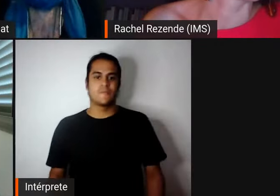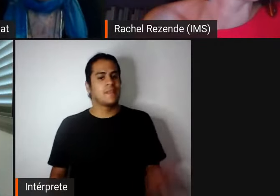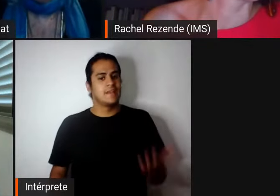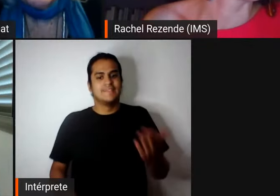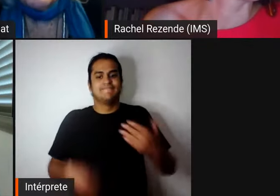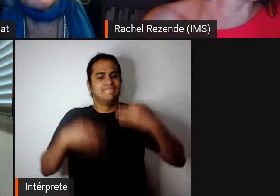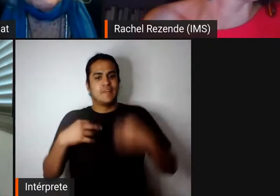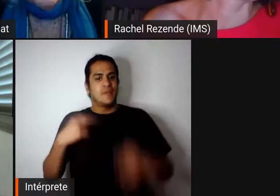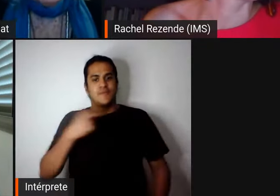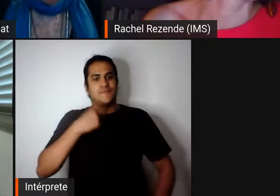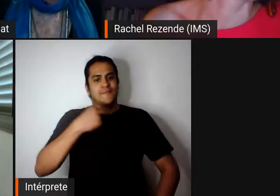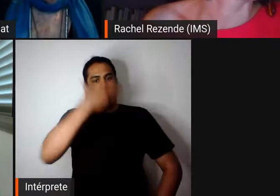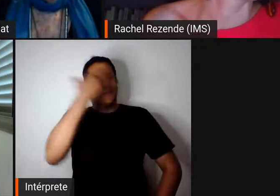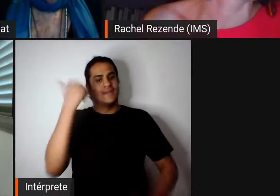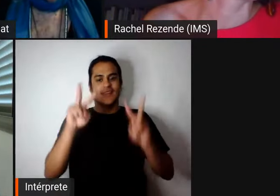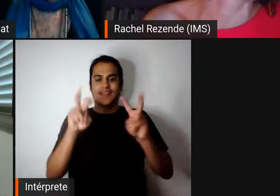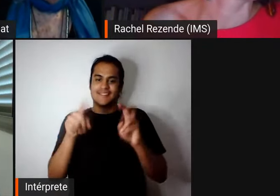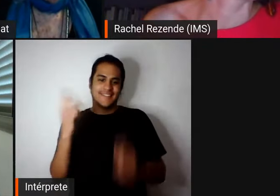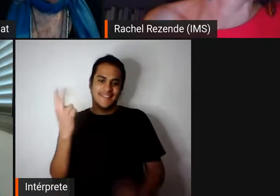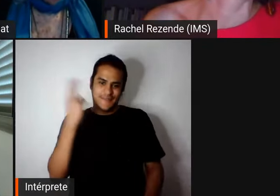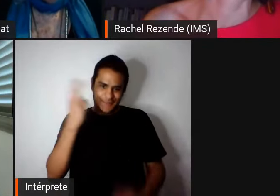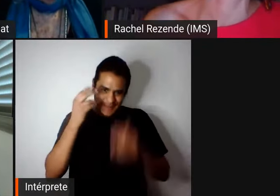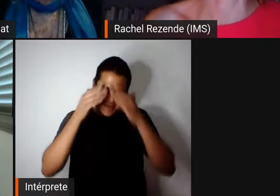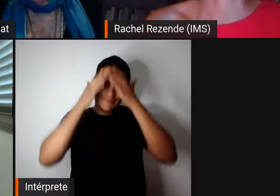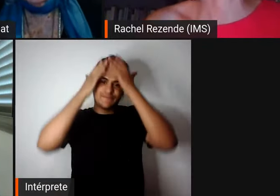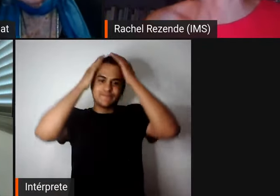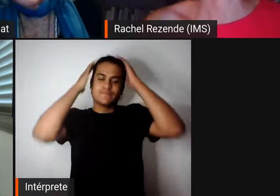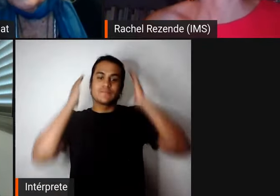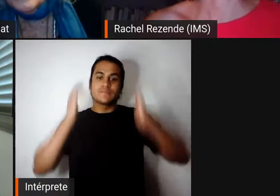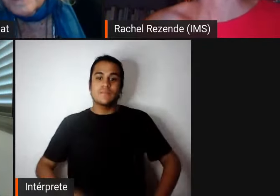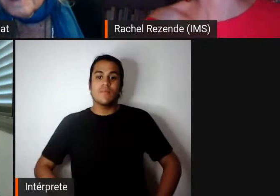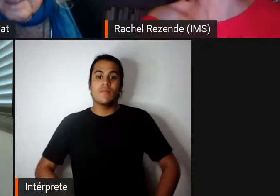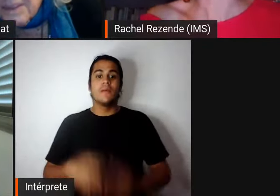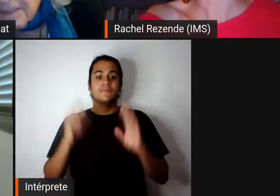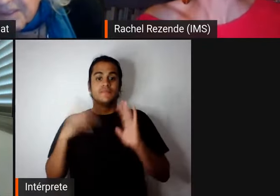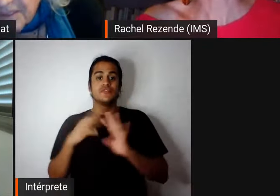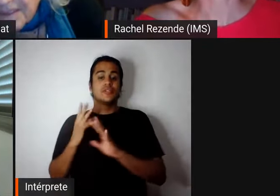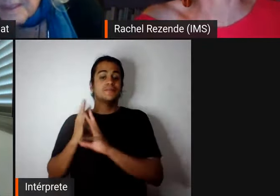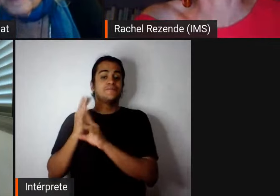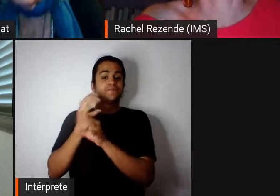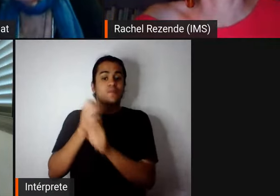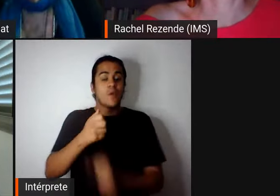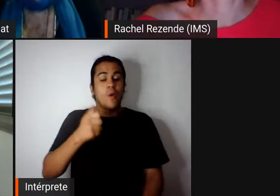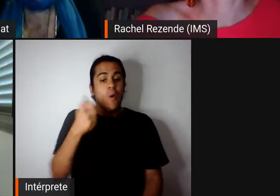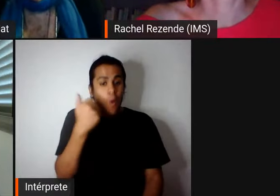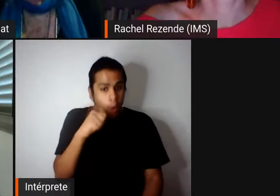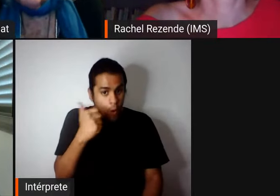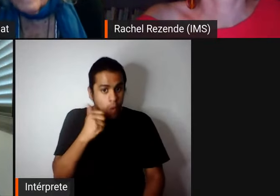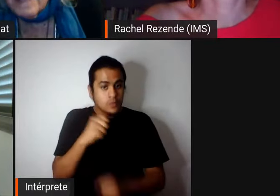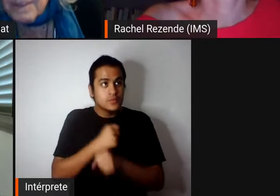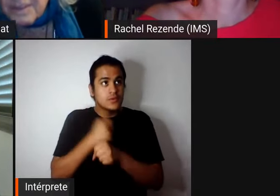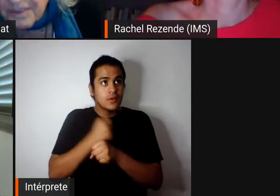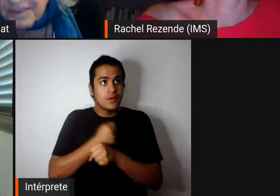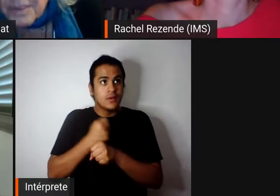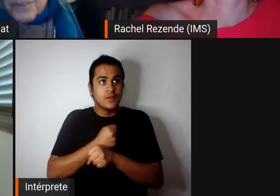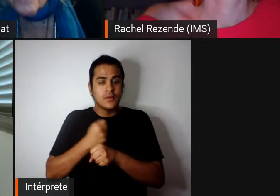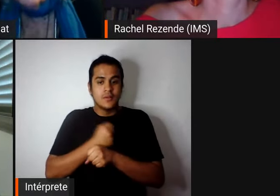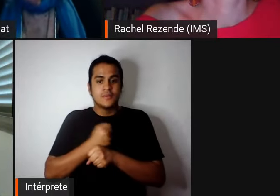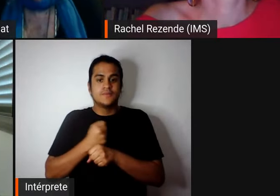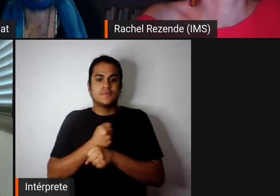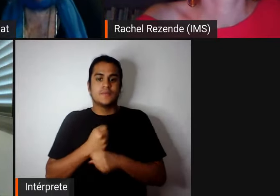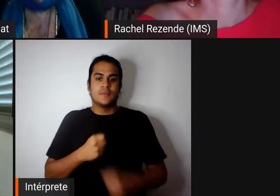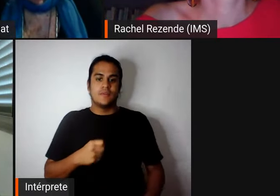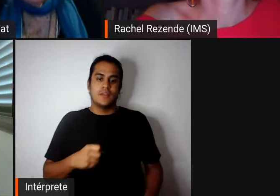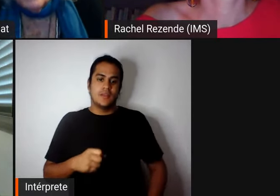vendo, mais ou menos, já está para 11 anos que eu trabalho